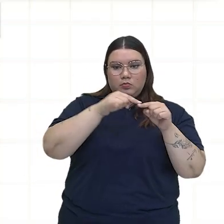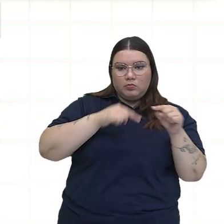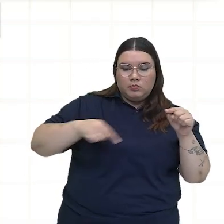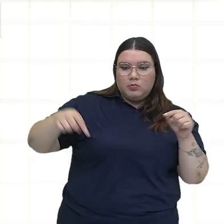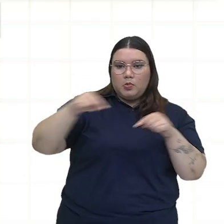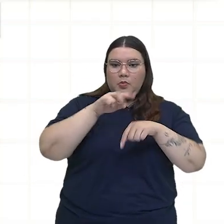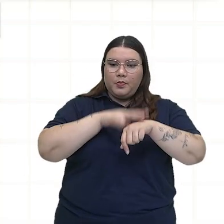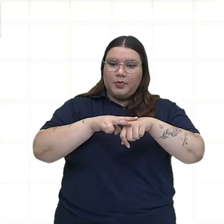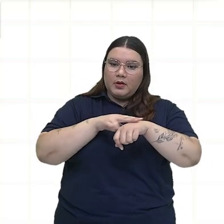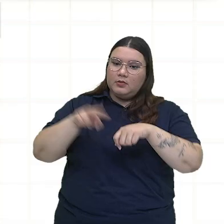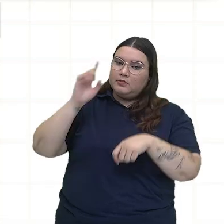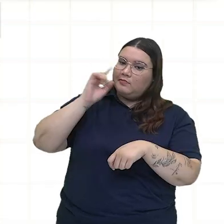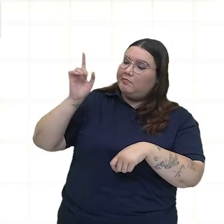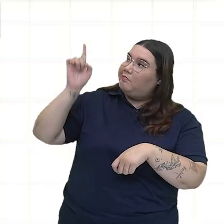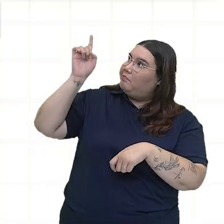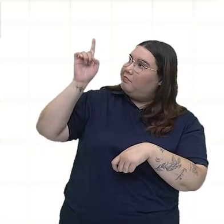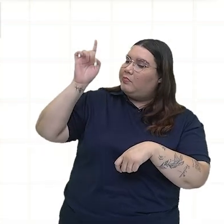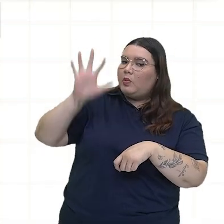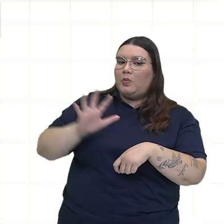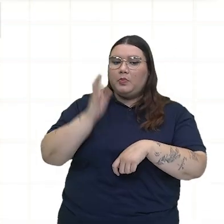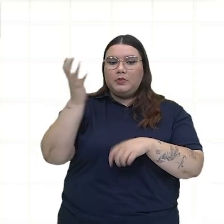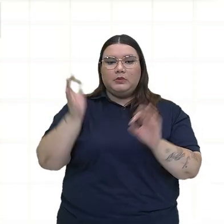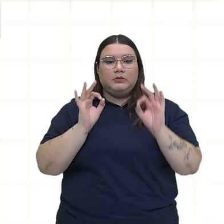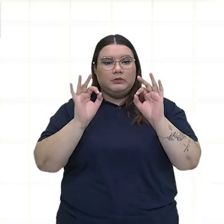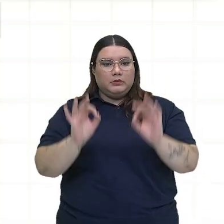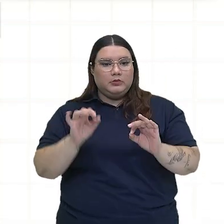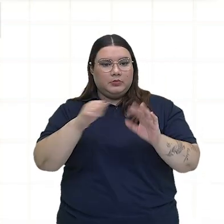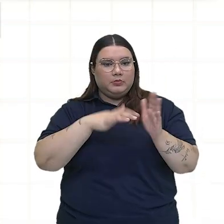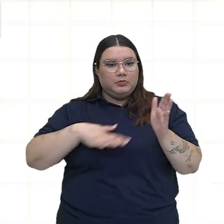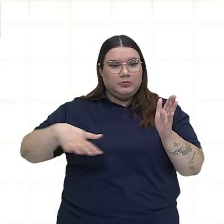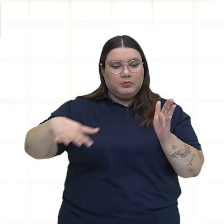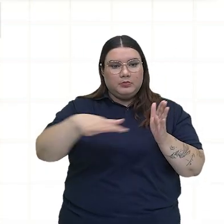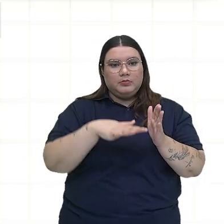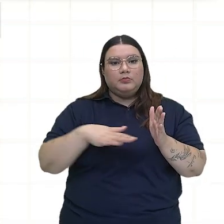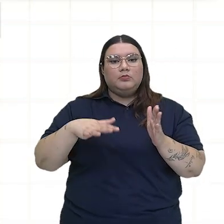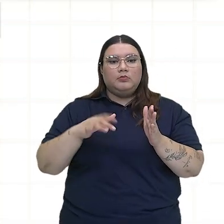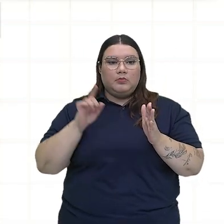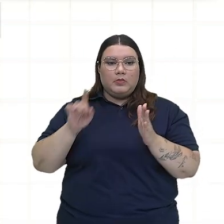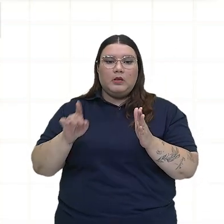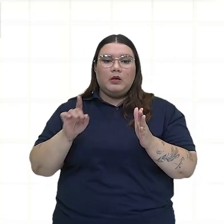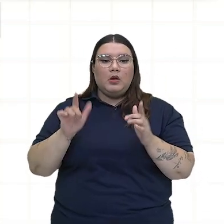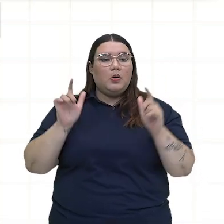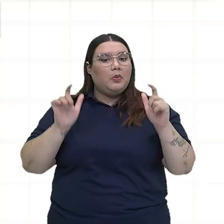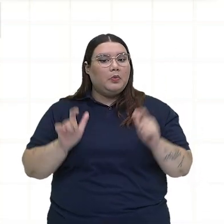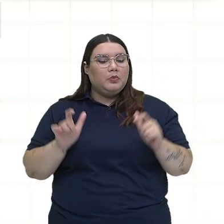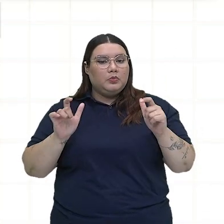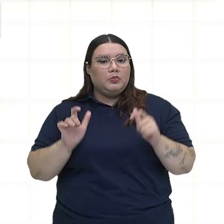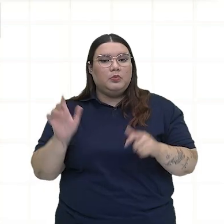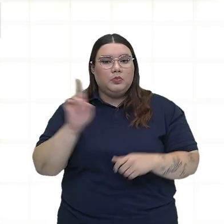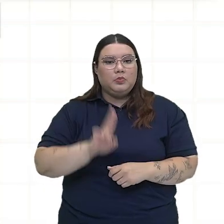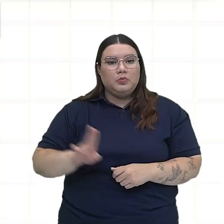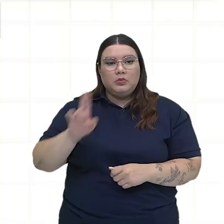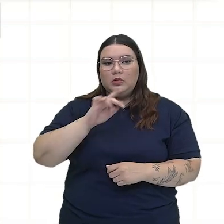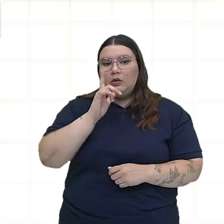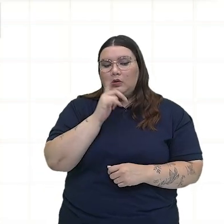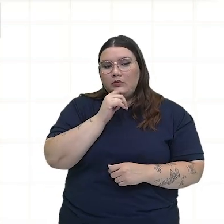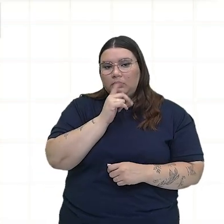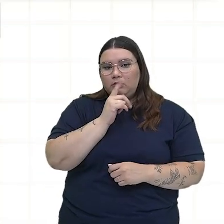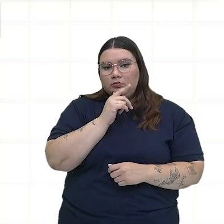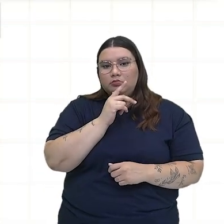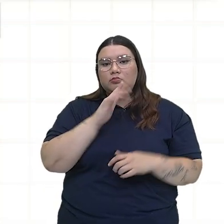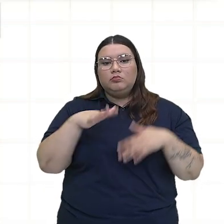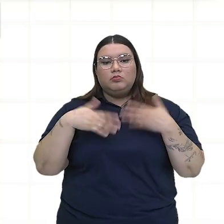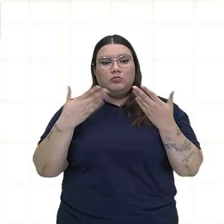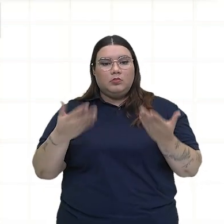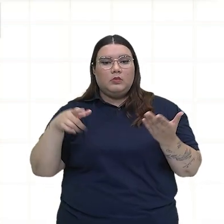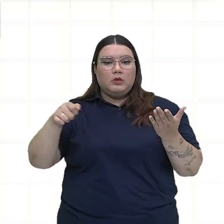é verdinha, é onde acontece, de fato, a irrigação. Então, essa técnica do uso da nossa água, ela